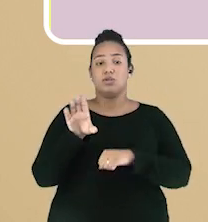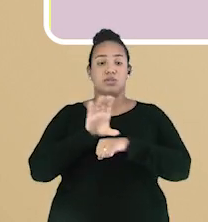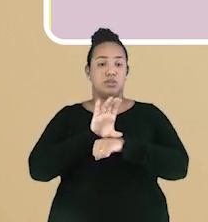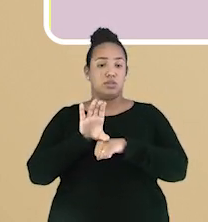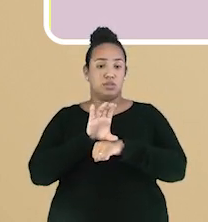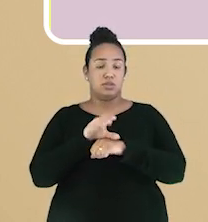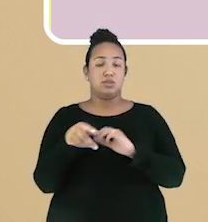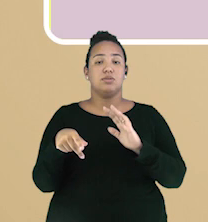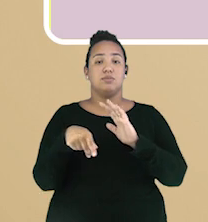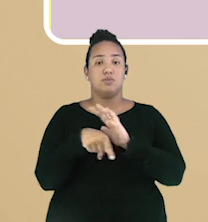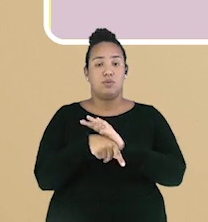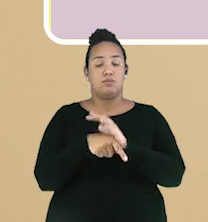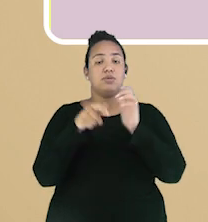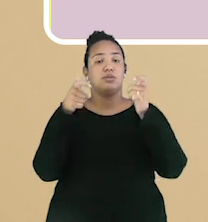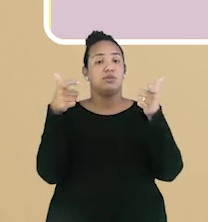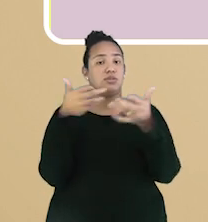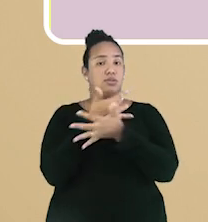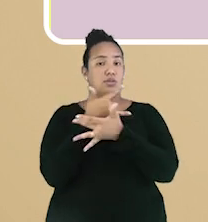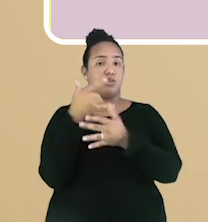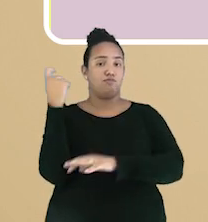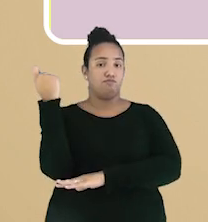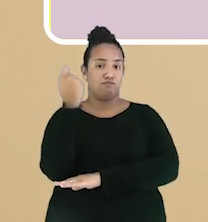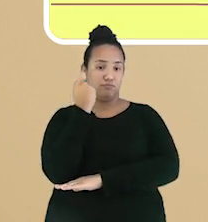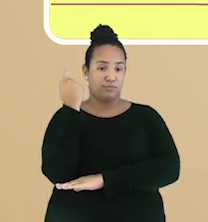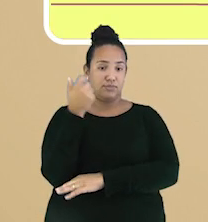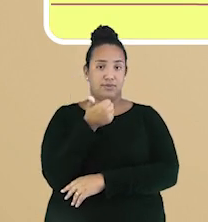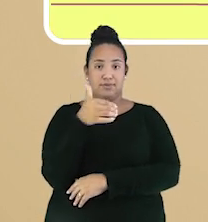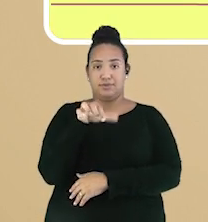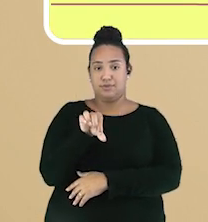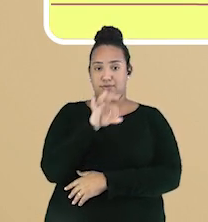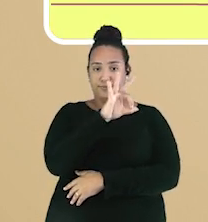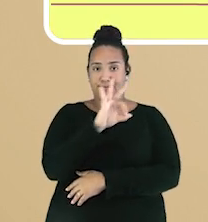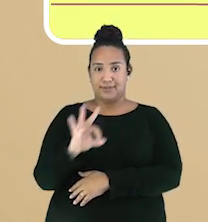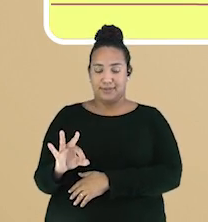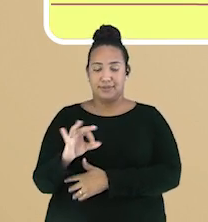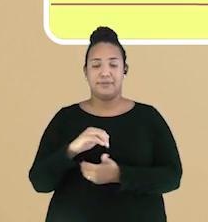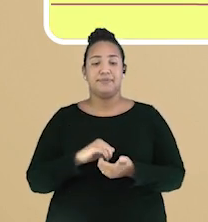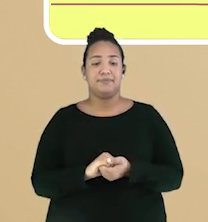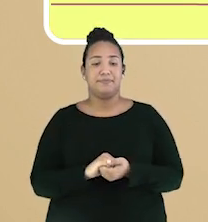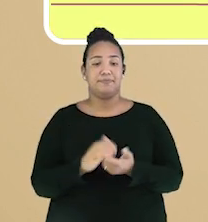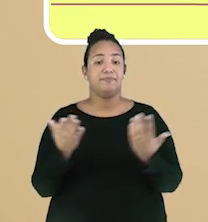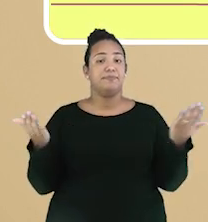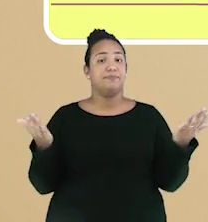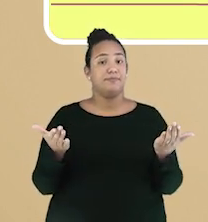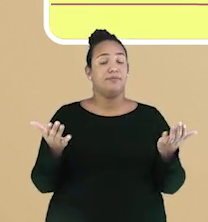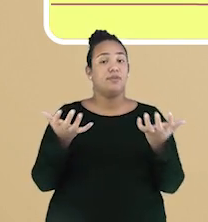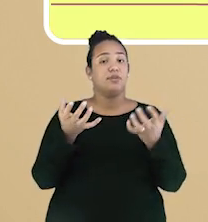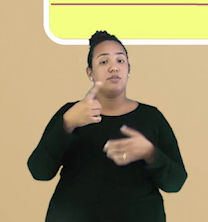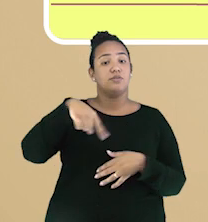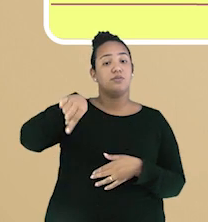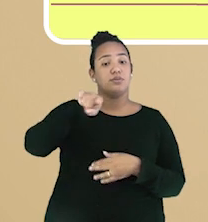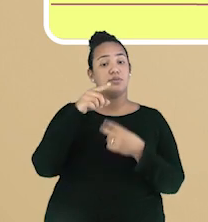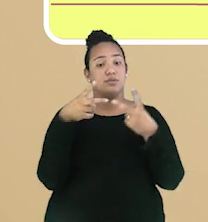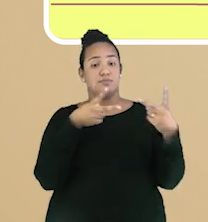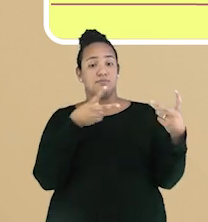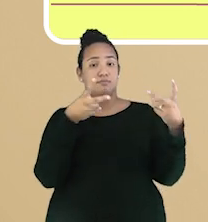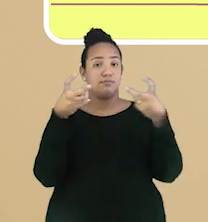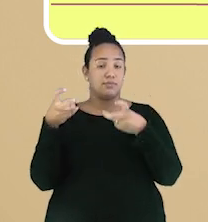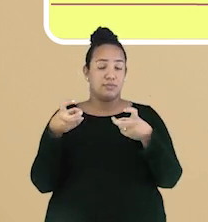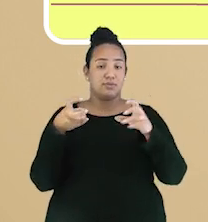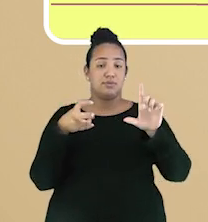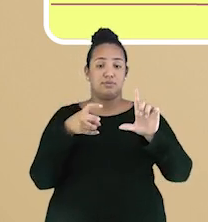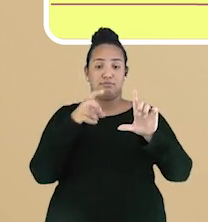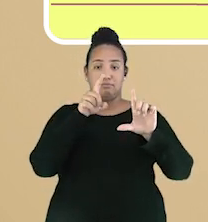cidade de Curitiba, com 19%. Gostaria agora que vocês observassem essa tabela.